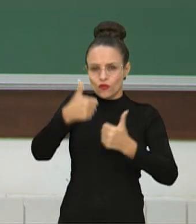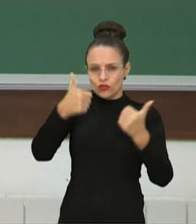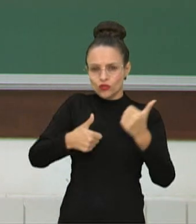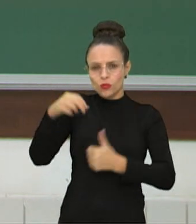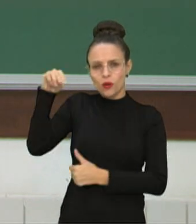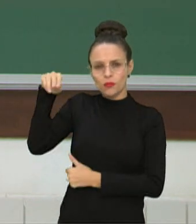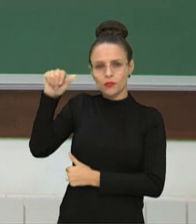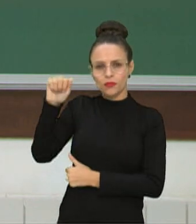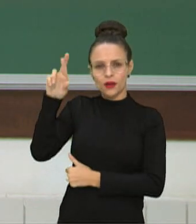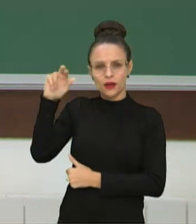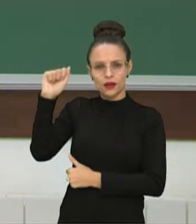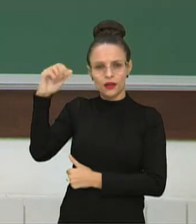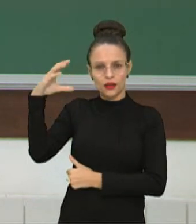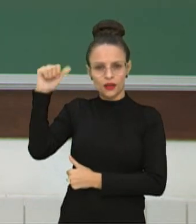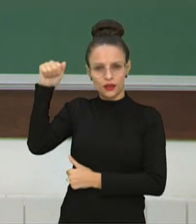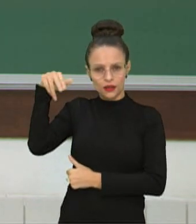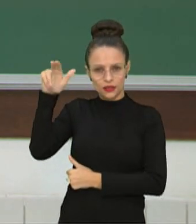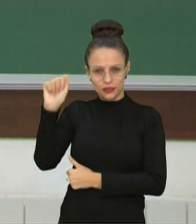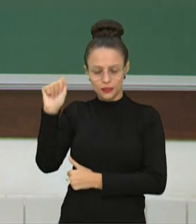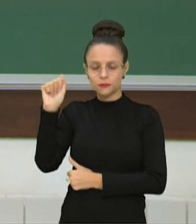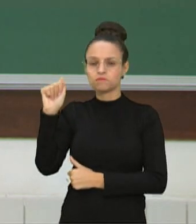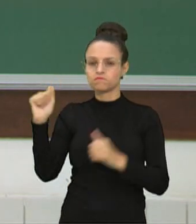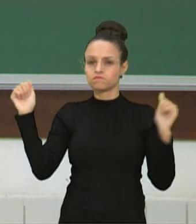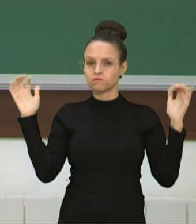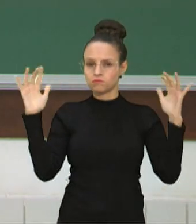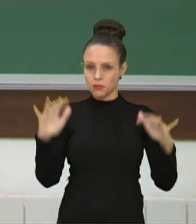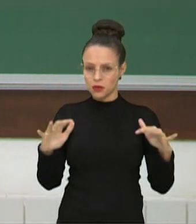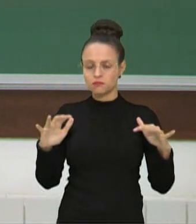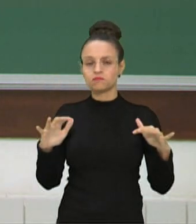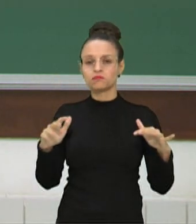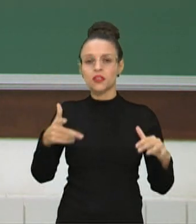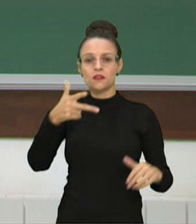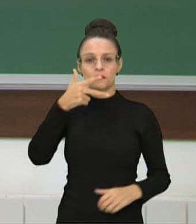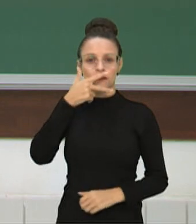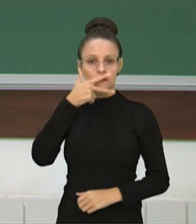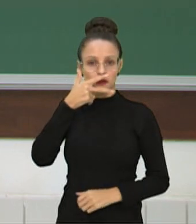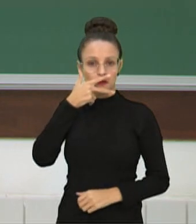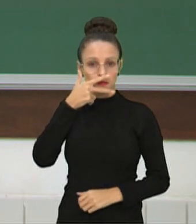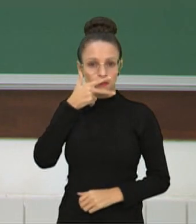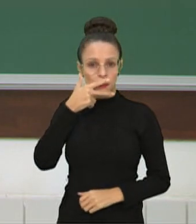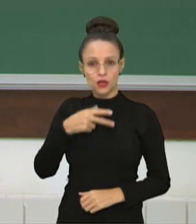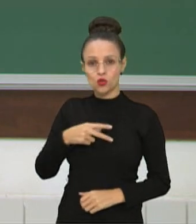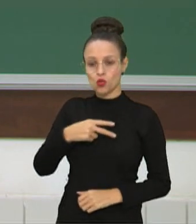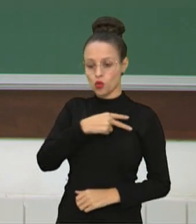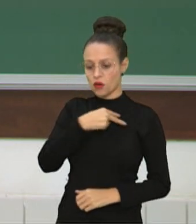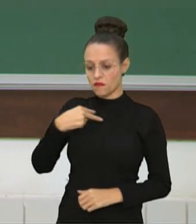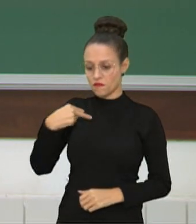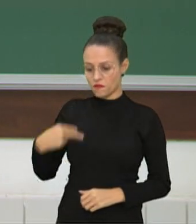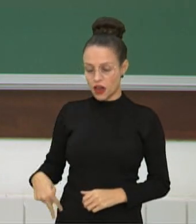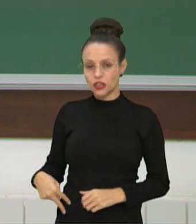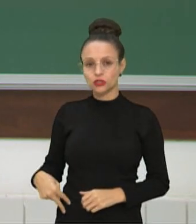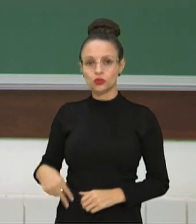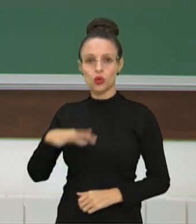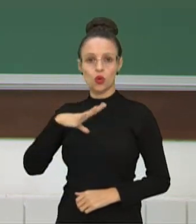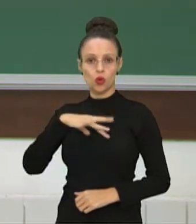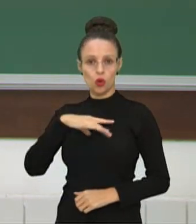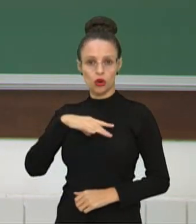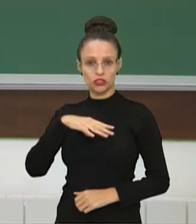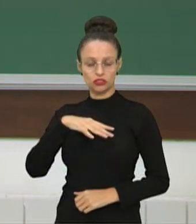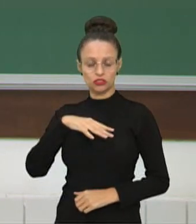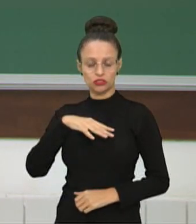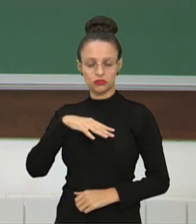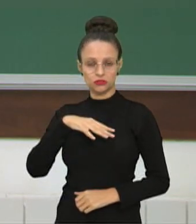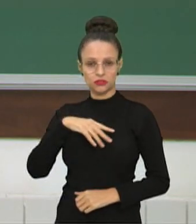nós vamos colocar Flamengo, Vasco, Corinthians, São Paulo e Palmeiras, dentro do